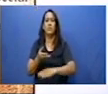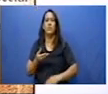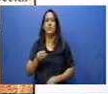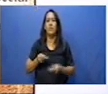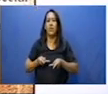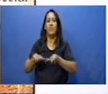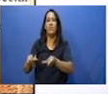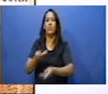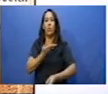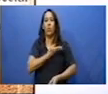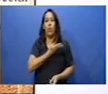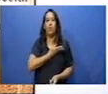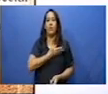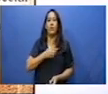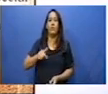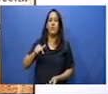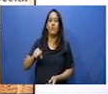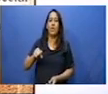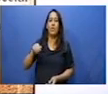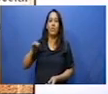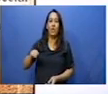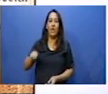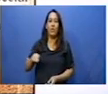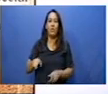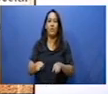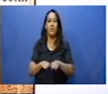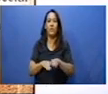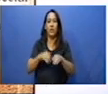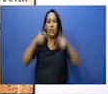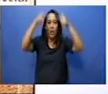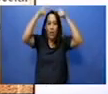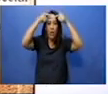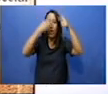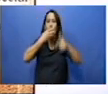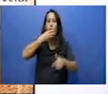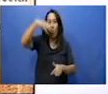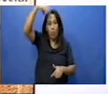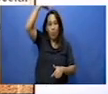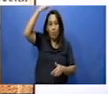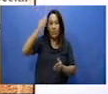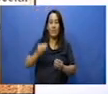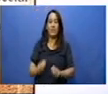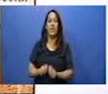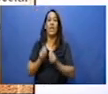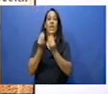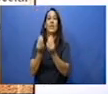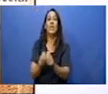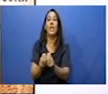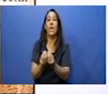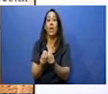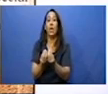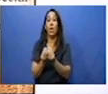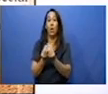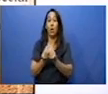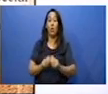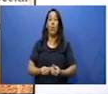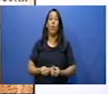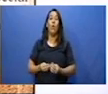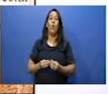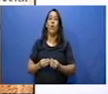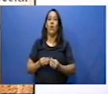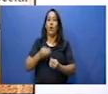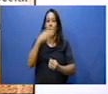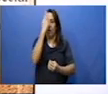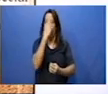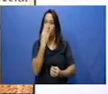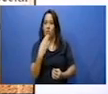os 7 anões, o príncipe teve tempo de entregar o prêmio especial de personalidade mais aprimorada ao lobo